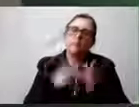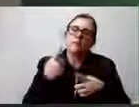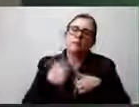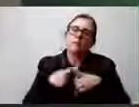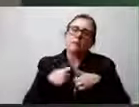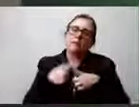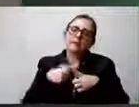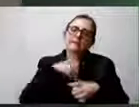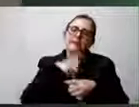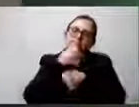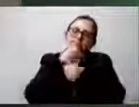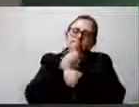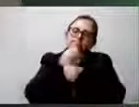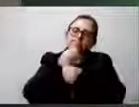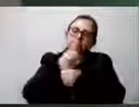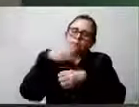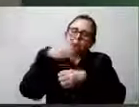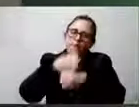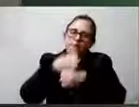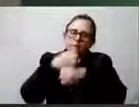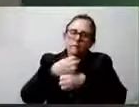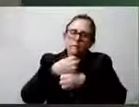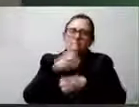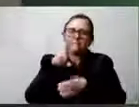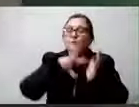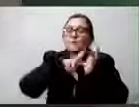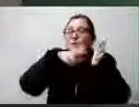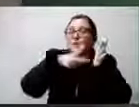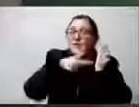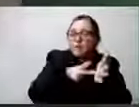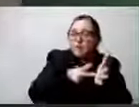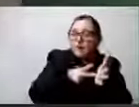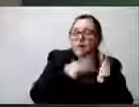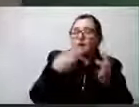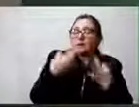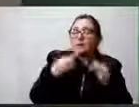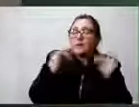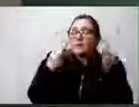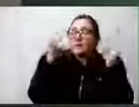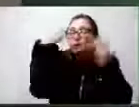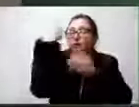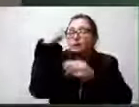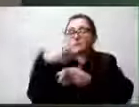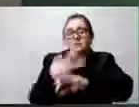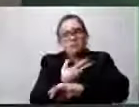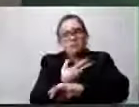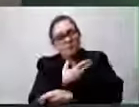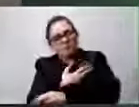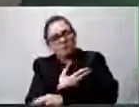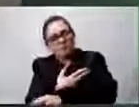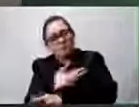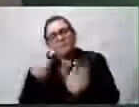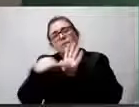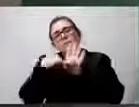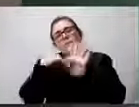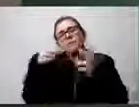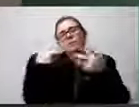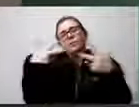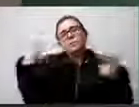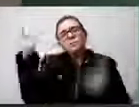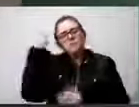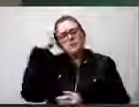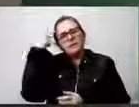compressão não necessariamente significa que a indicação de tratamento precisa ser cirúrgica. Primeira coisa que a gente deve pensar